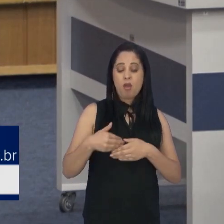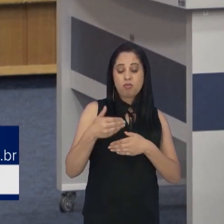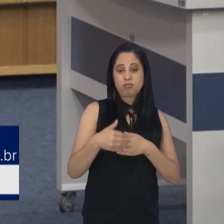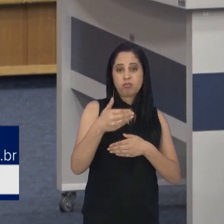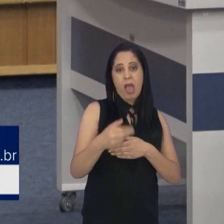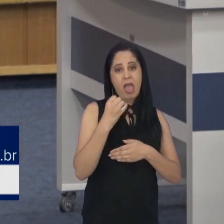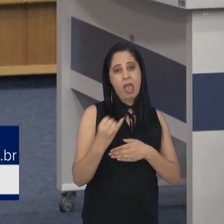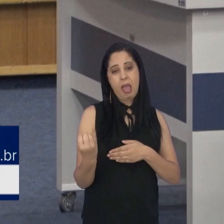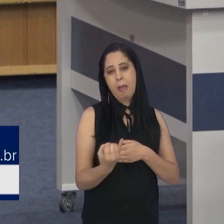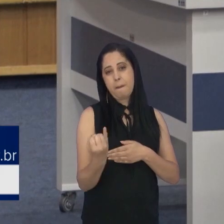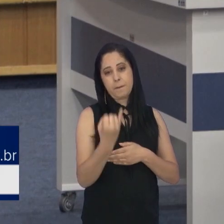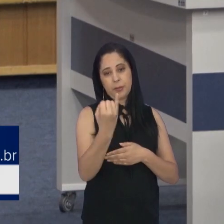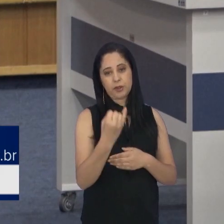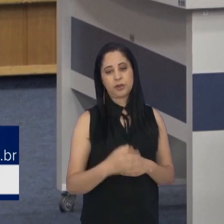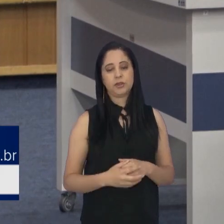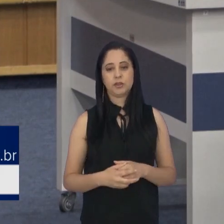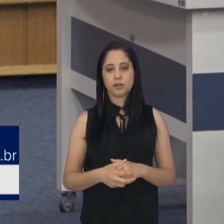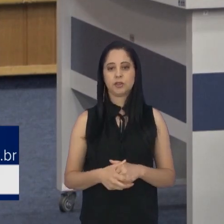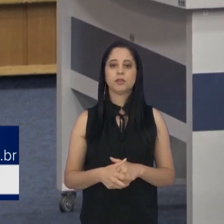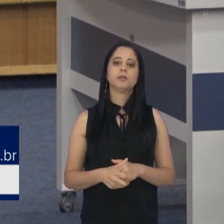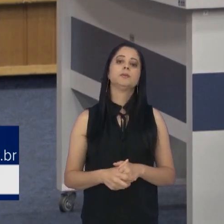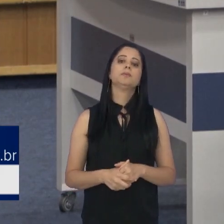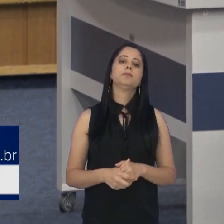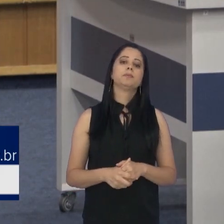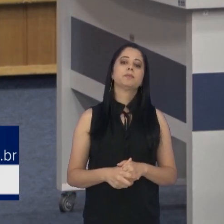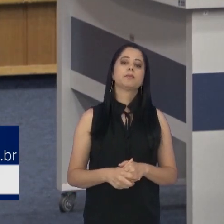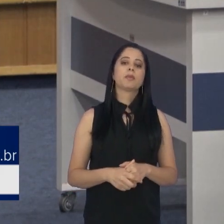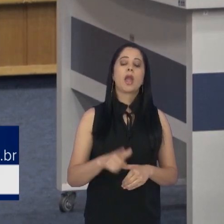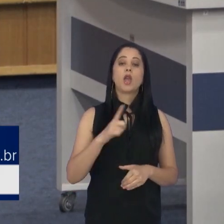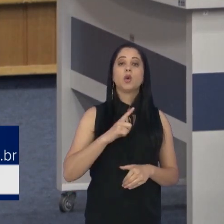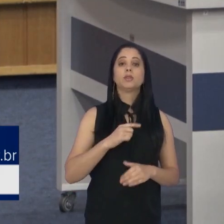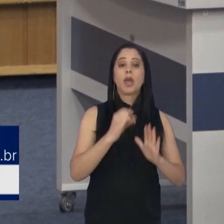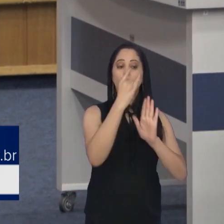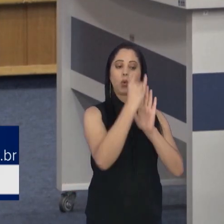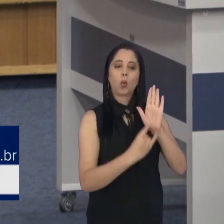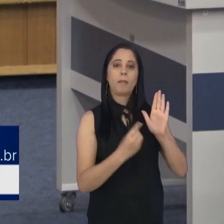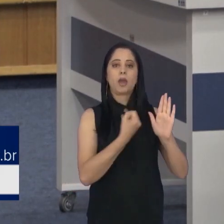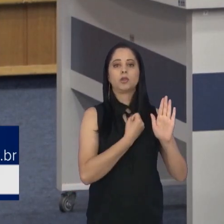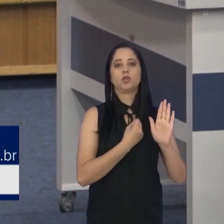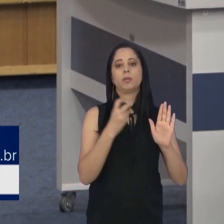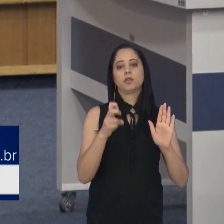cultura. Estou aqui, inclusive, com o requerimento 582